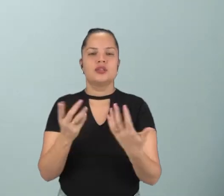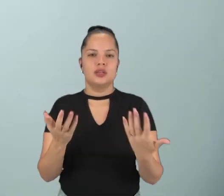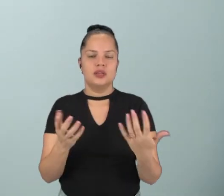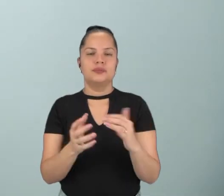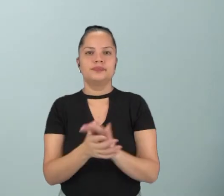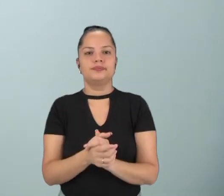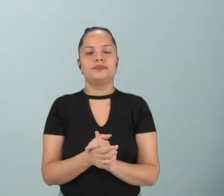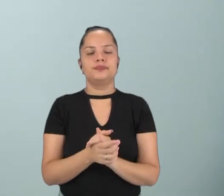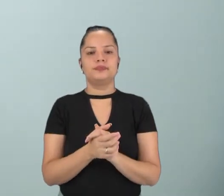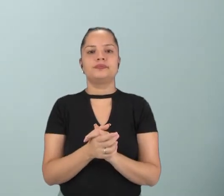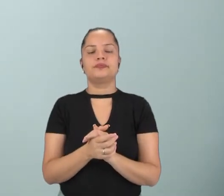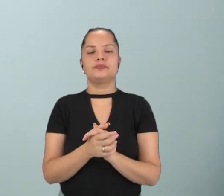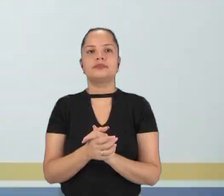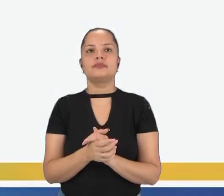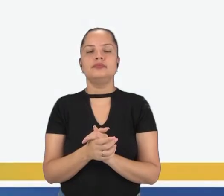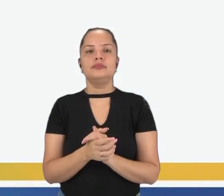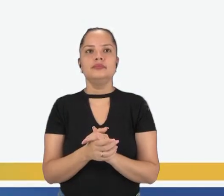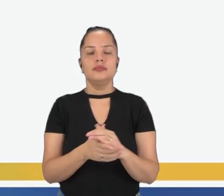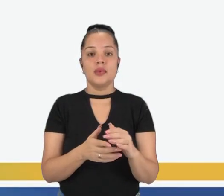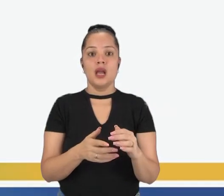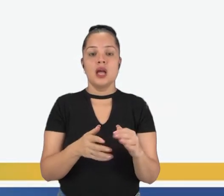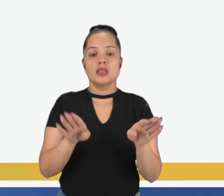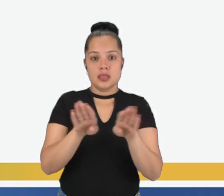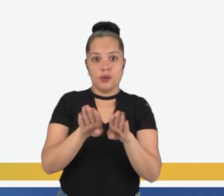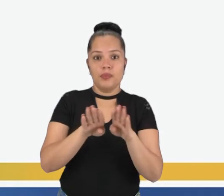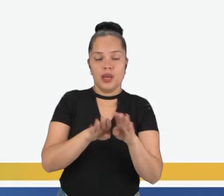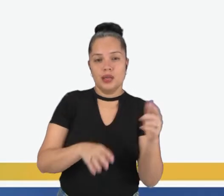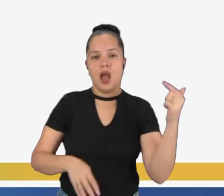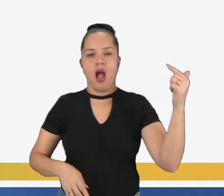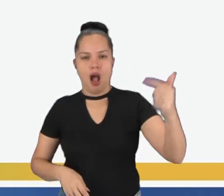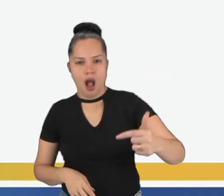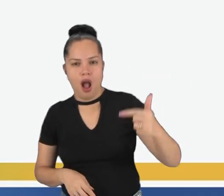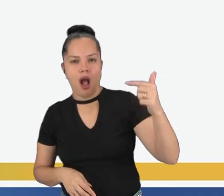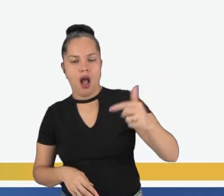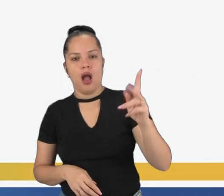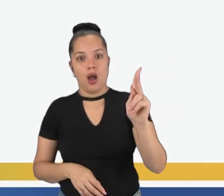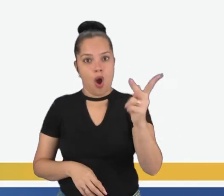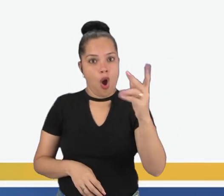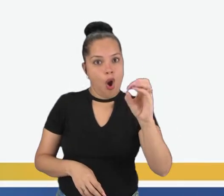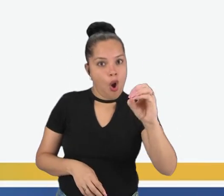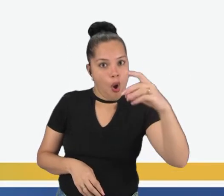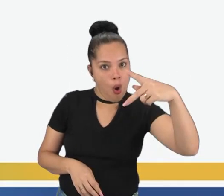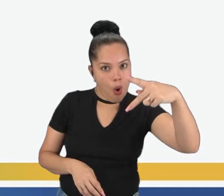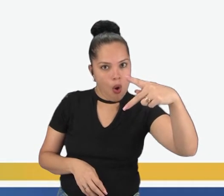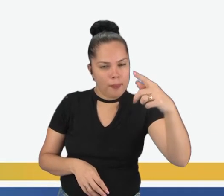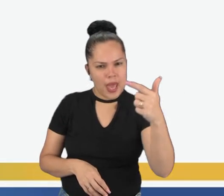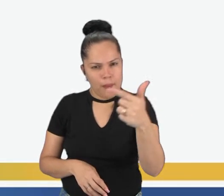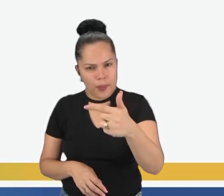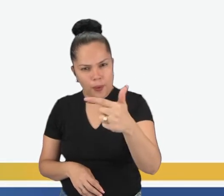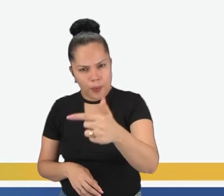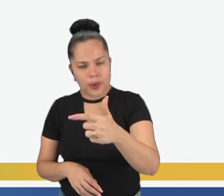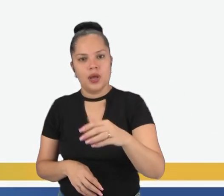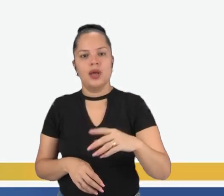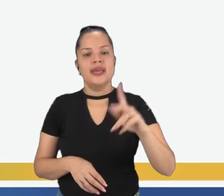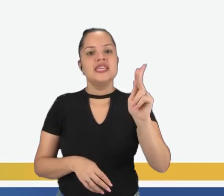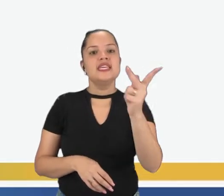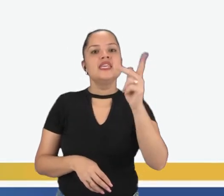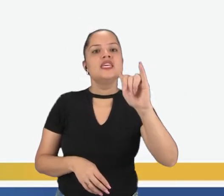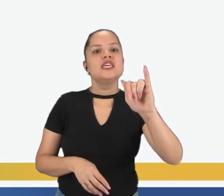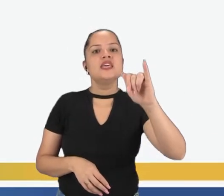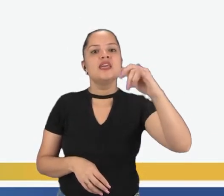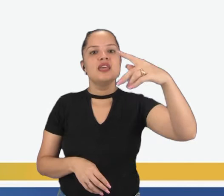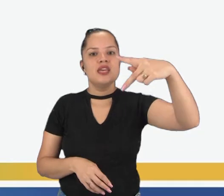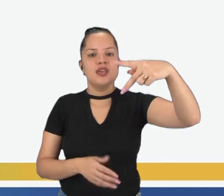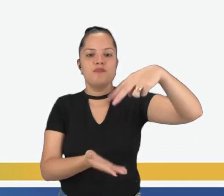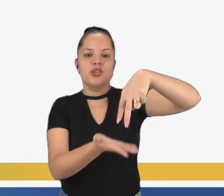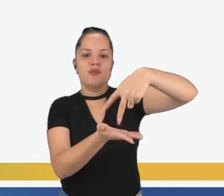divertimento. E nós vamos lembrar que o hip hop vem de hop, que é saltar, e o hip, que é o movimento dos quadris. E eu